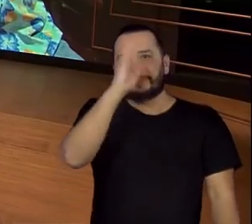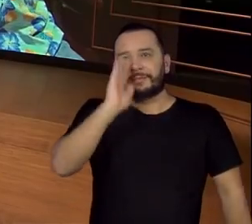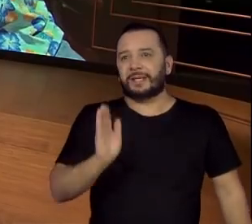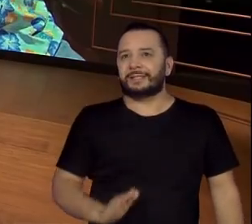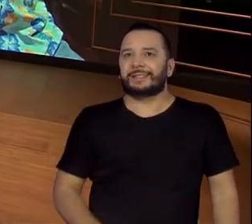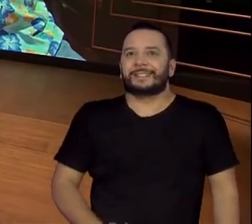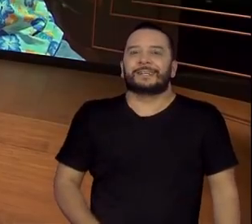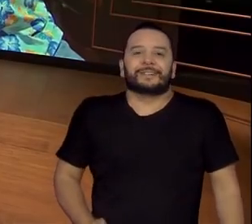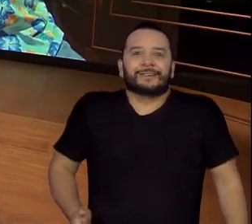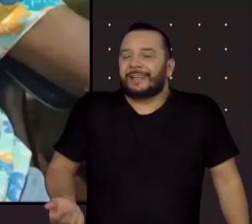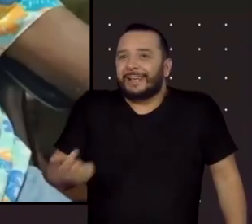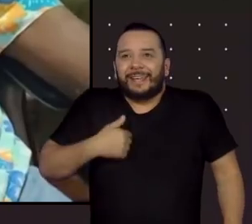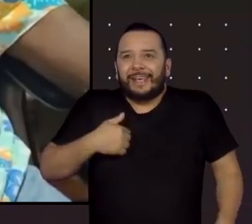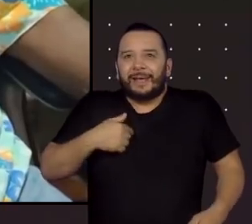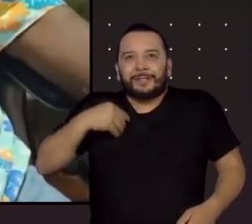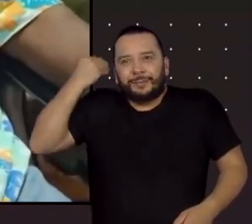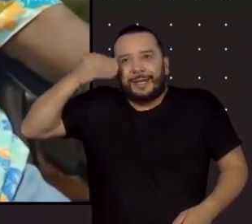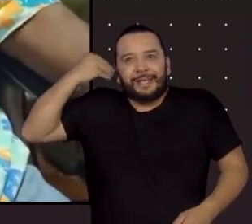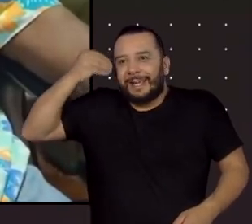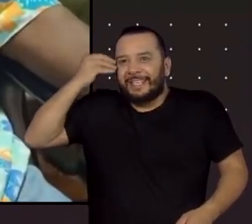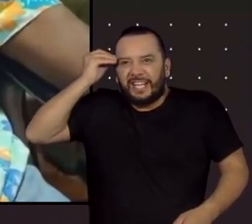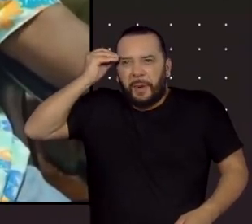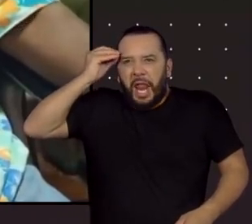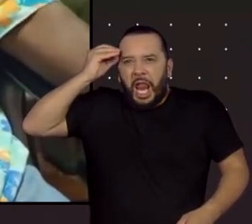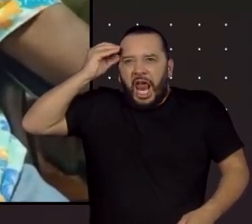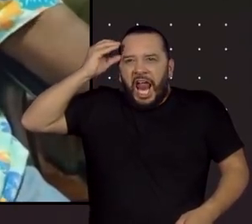uma enciclopédia.